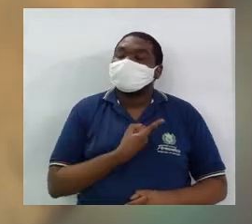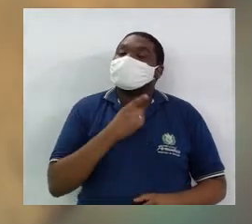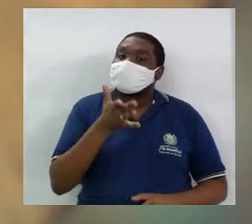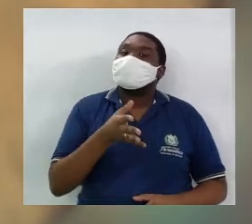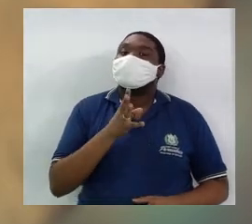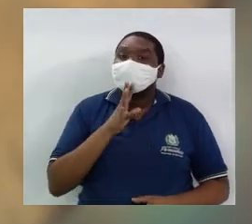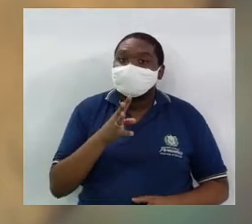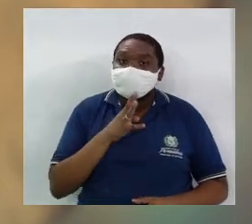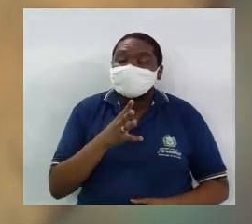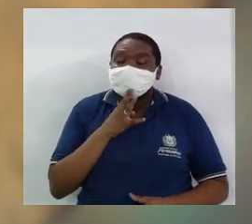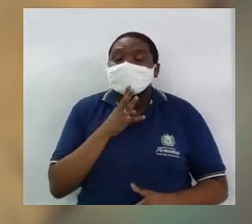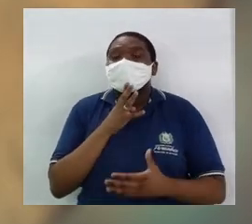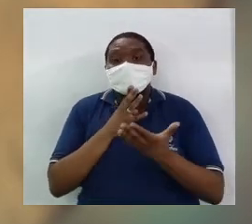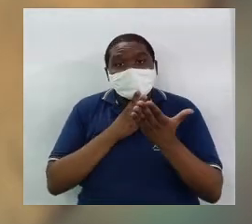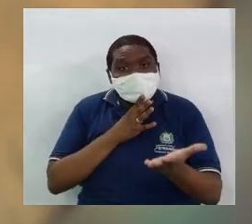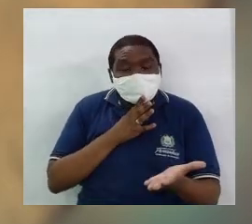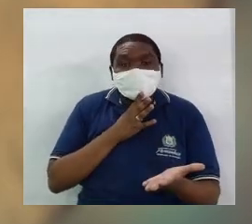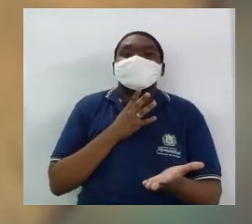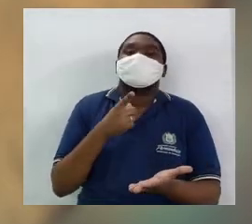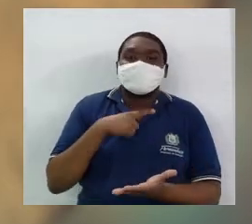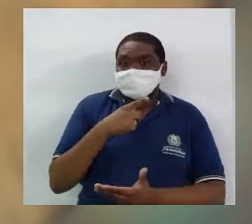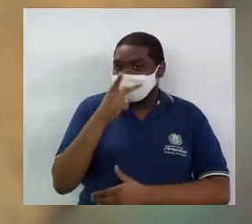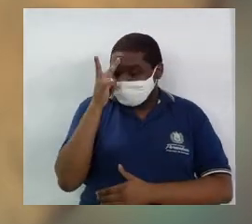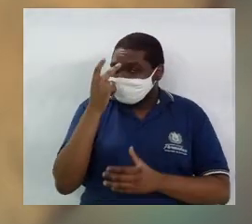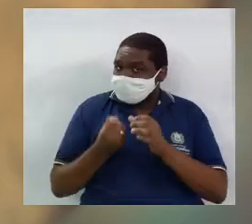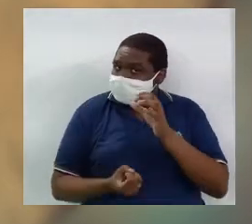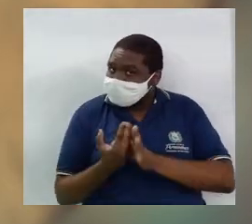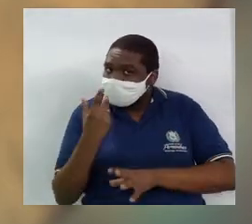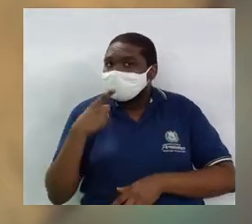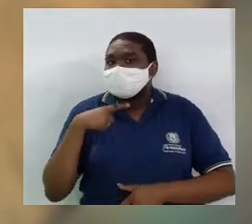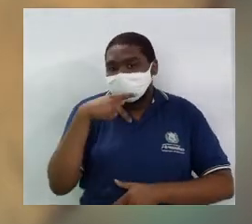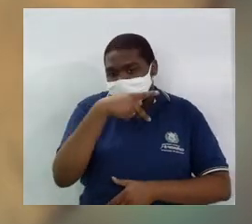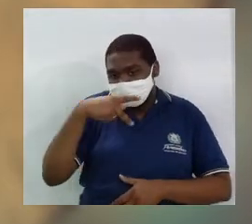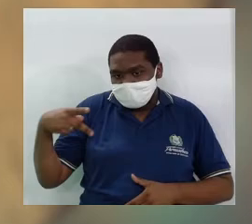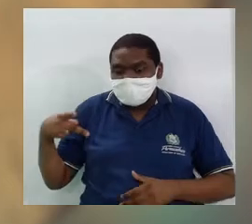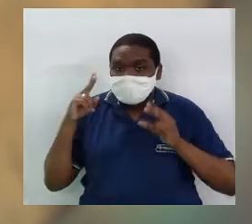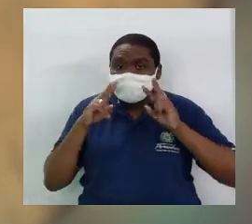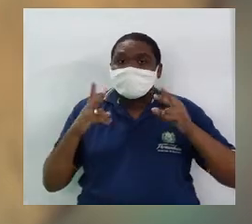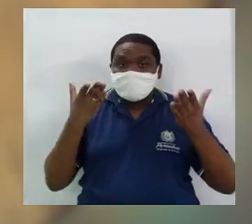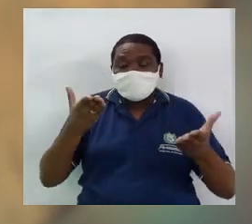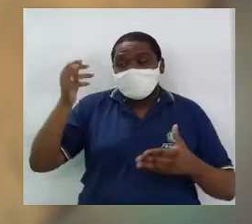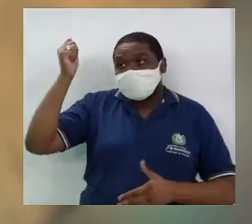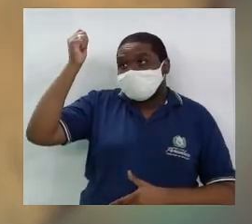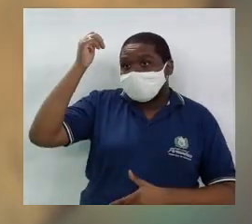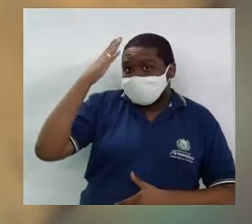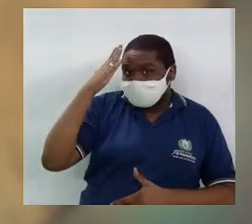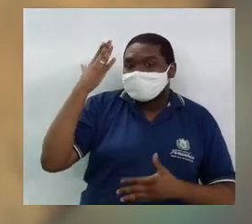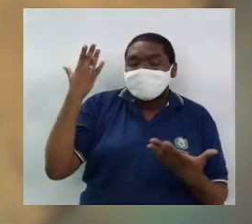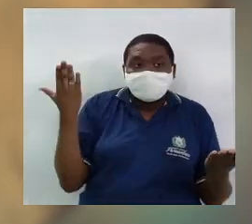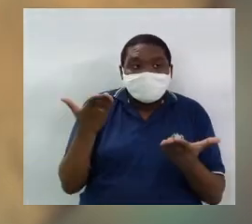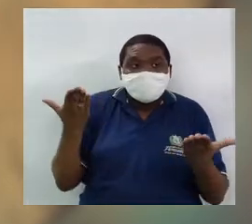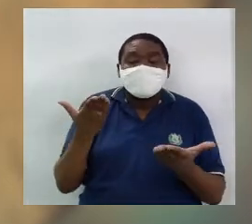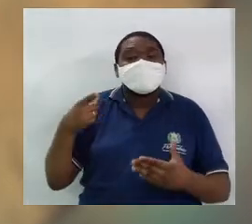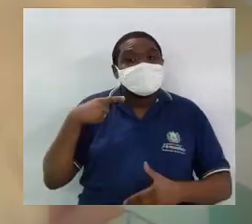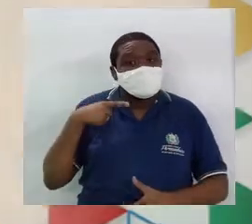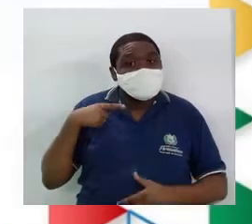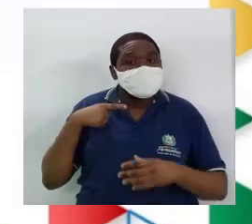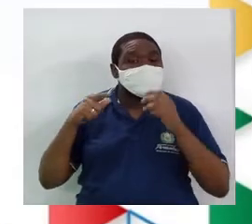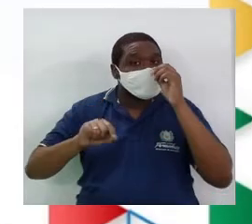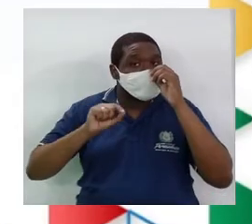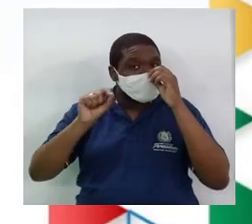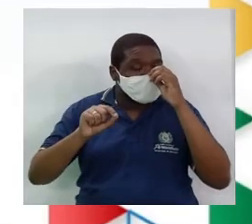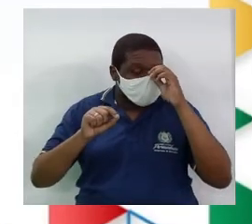um fundador, há presidente, vimos a questão da revelação e temos agora aqui